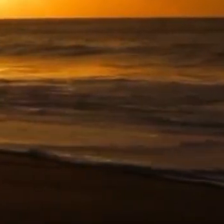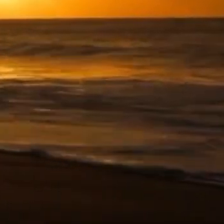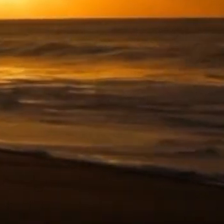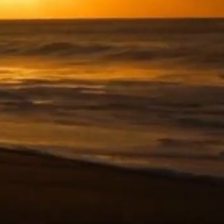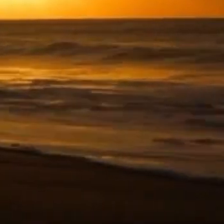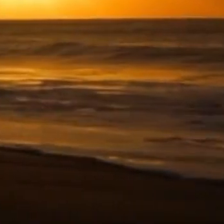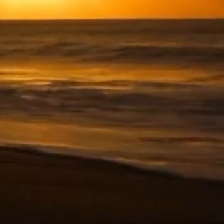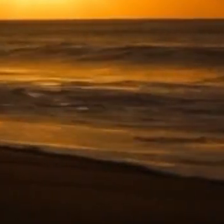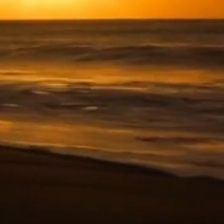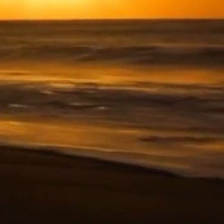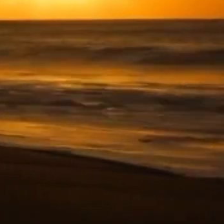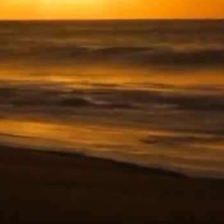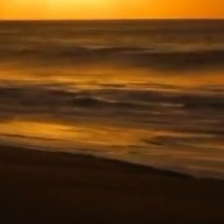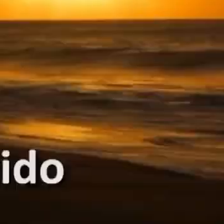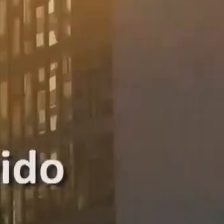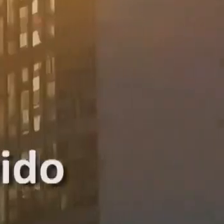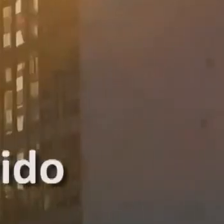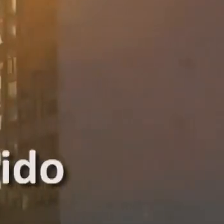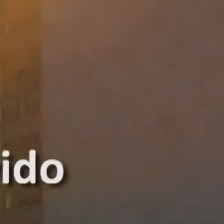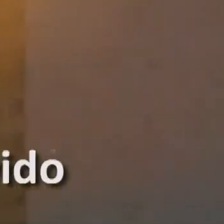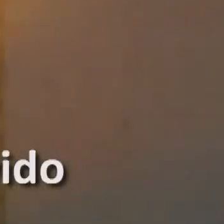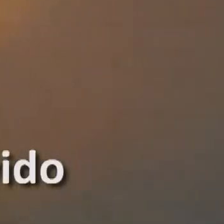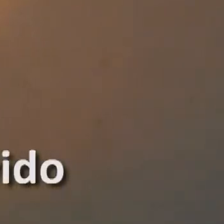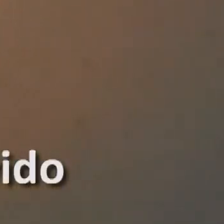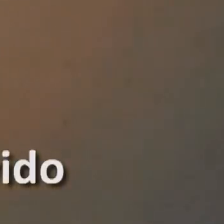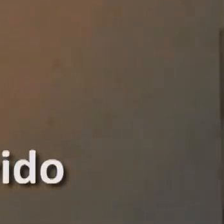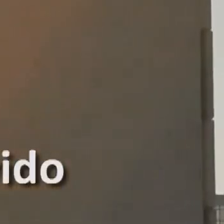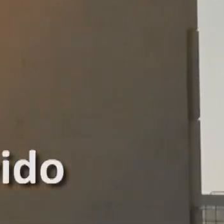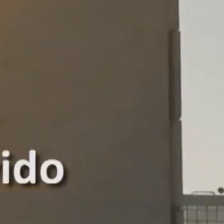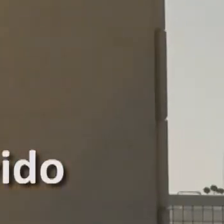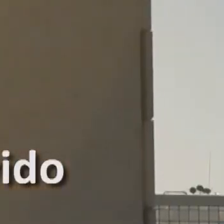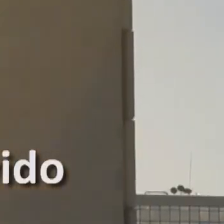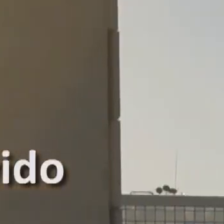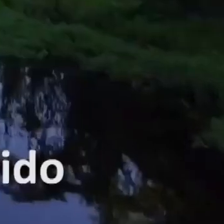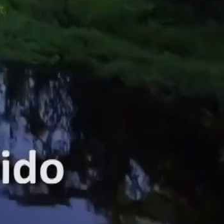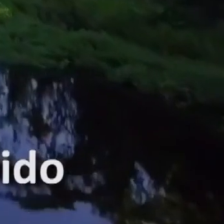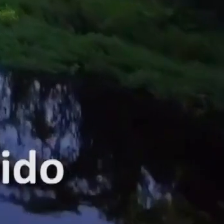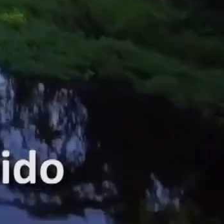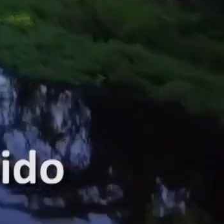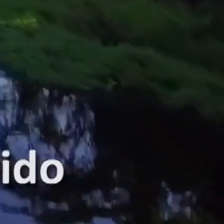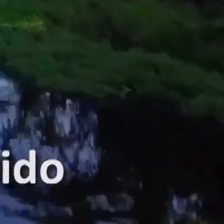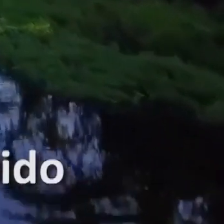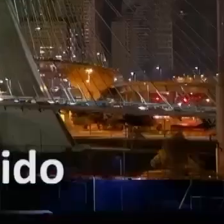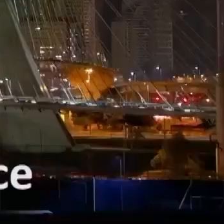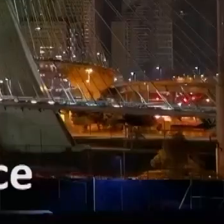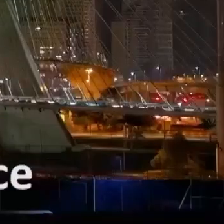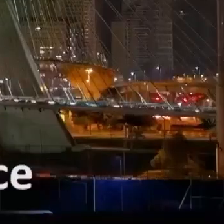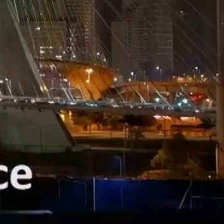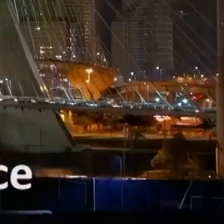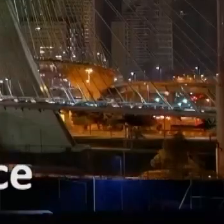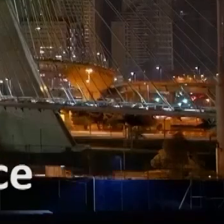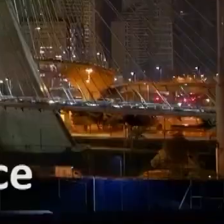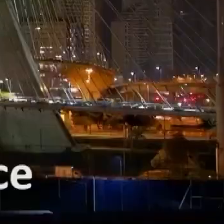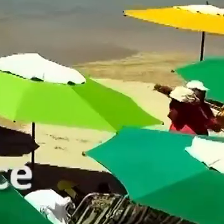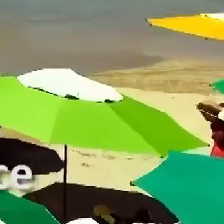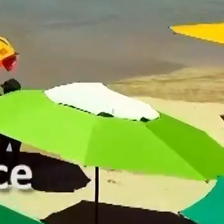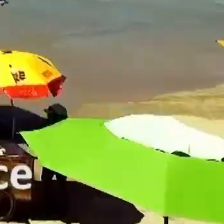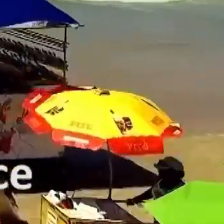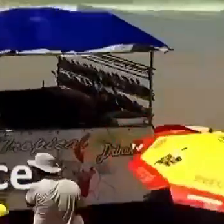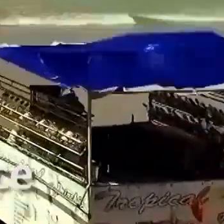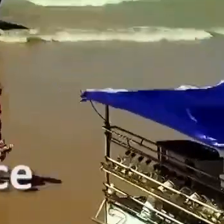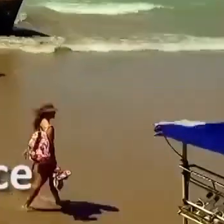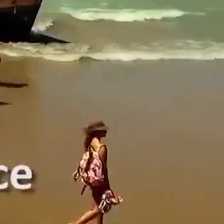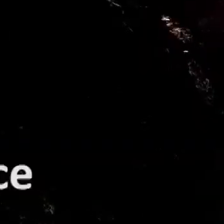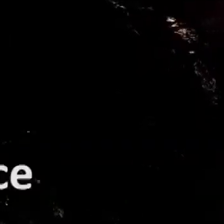idolatrada, salve, salve, Brasil, um sonho intenso, um raio vívido, de amor e de